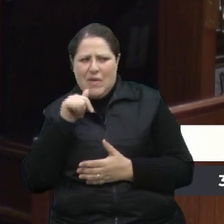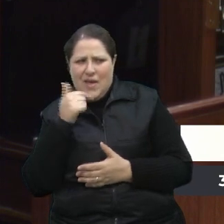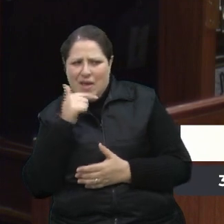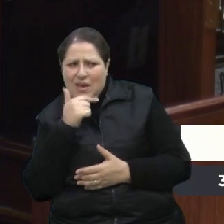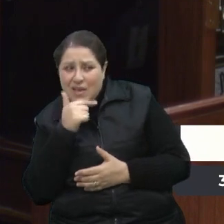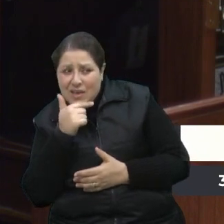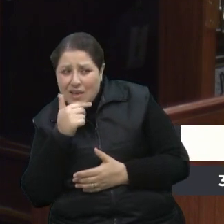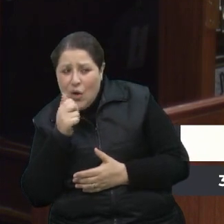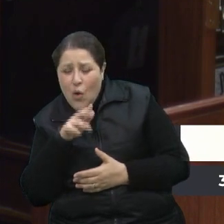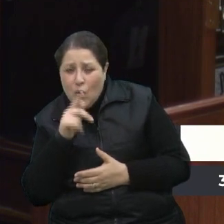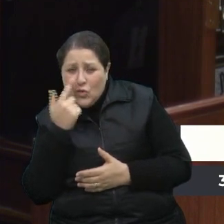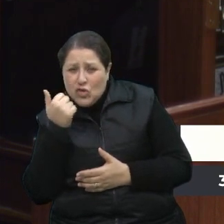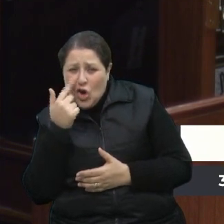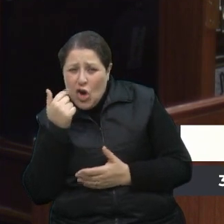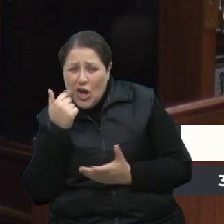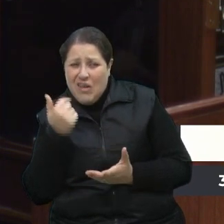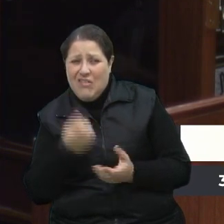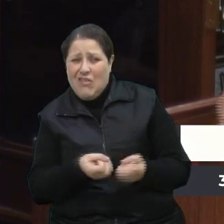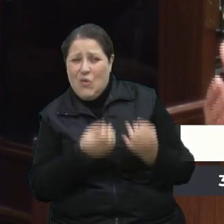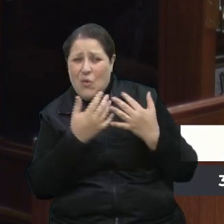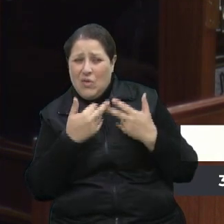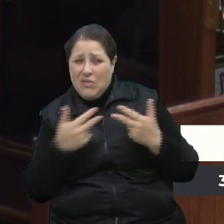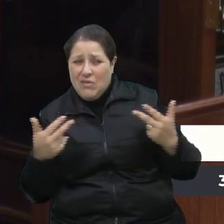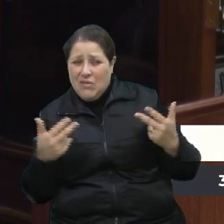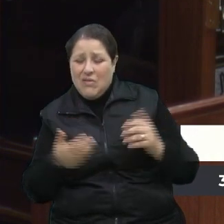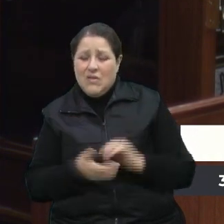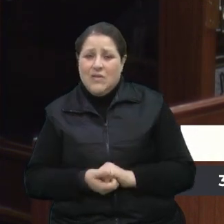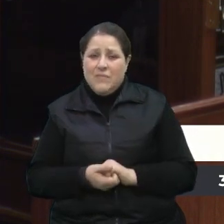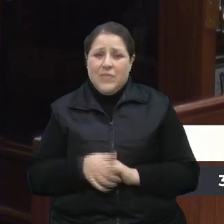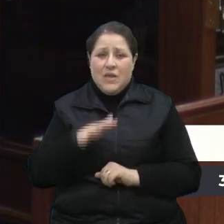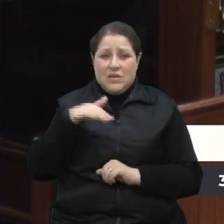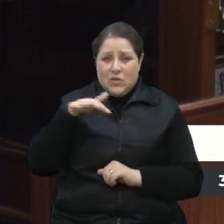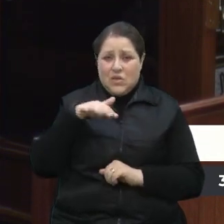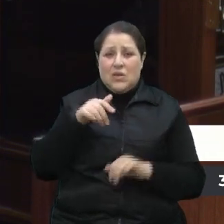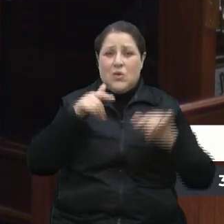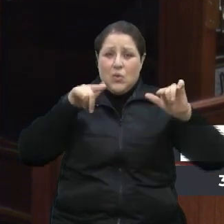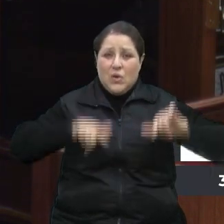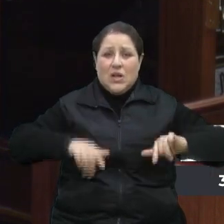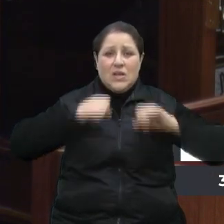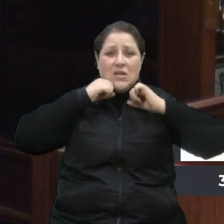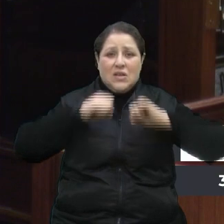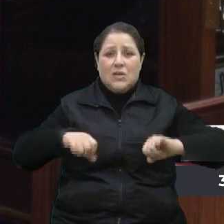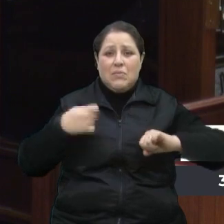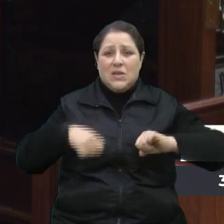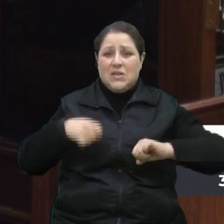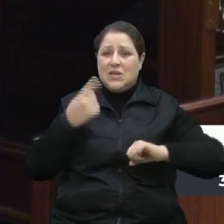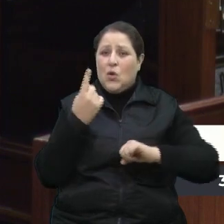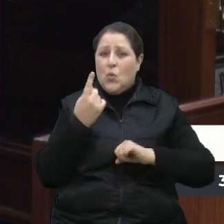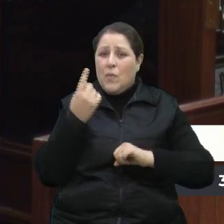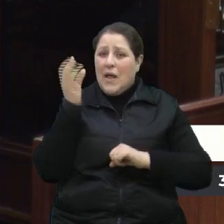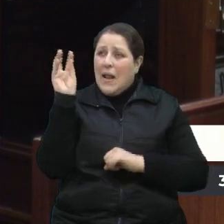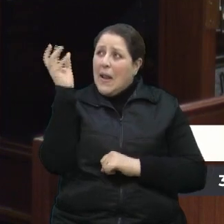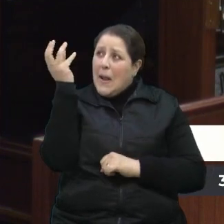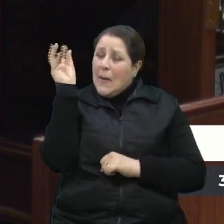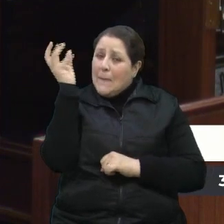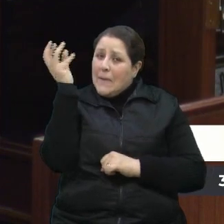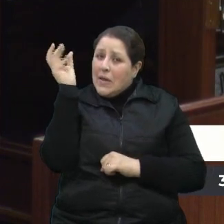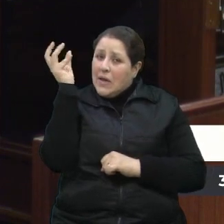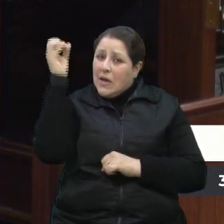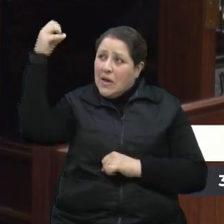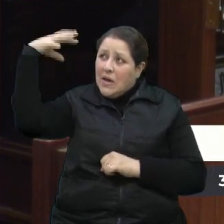ou se é para chorar situações que quando uma secretaria precisa de uma lâmpada não